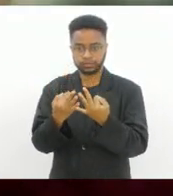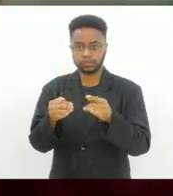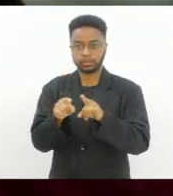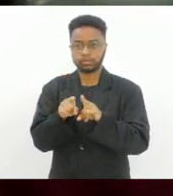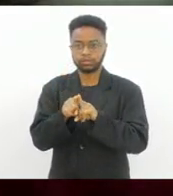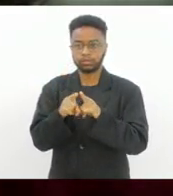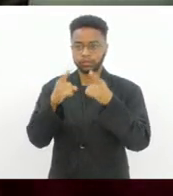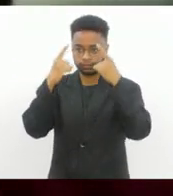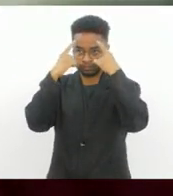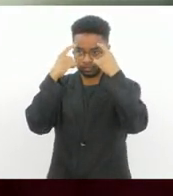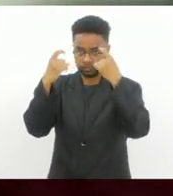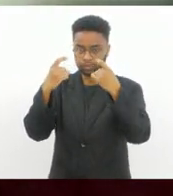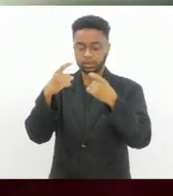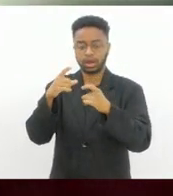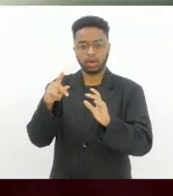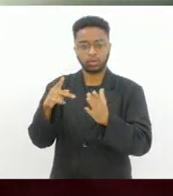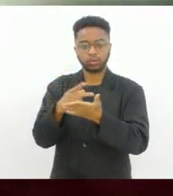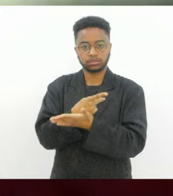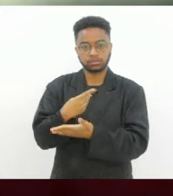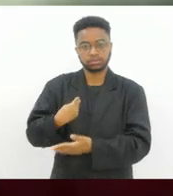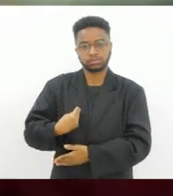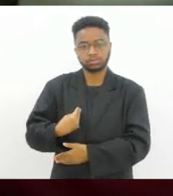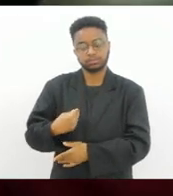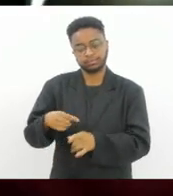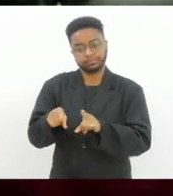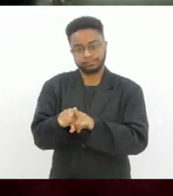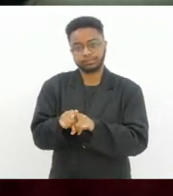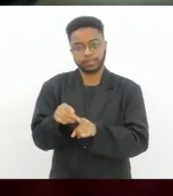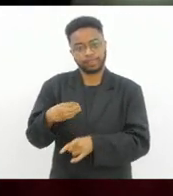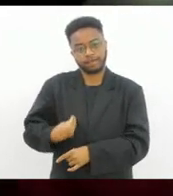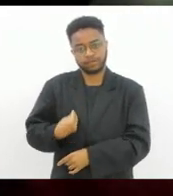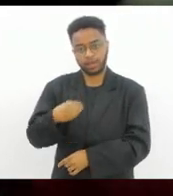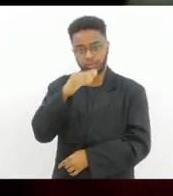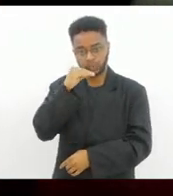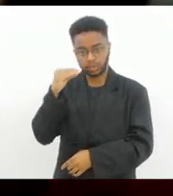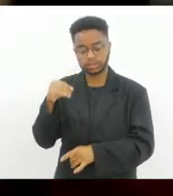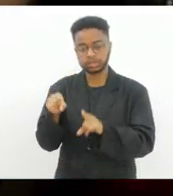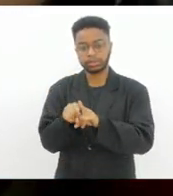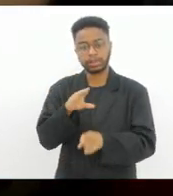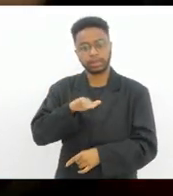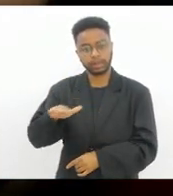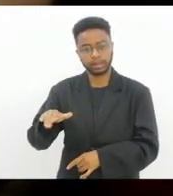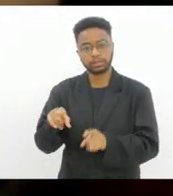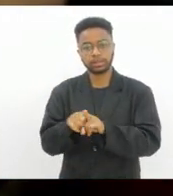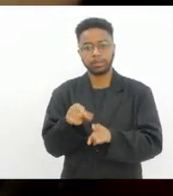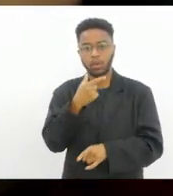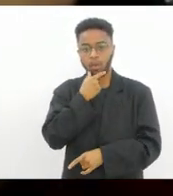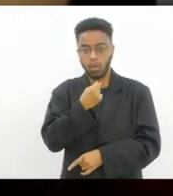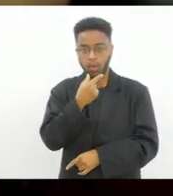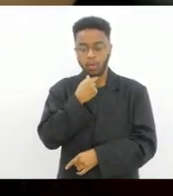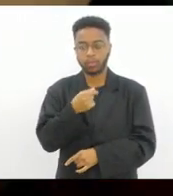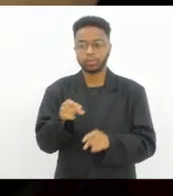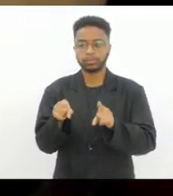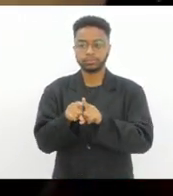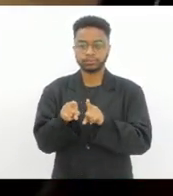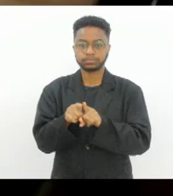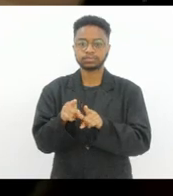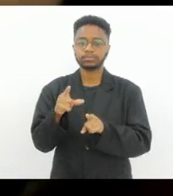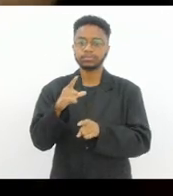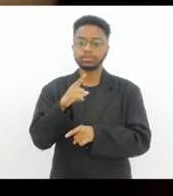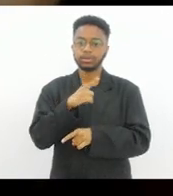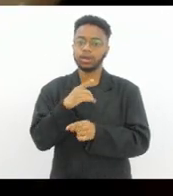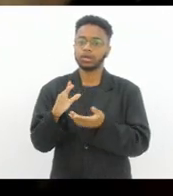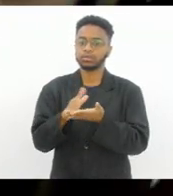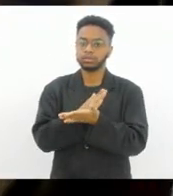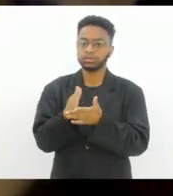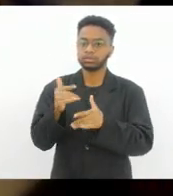que está presente na vida, infelizmente, de adolescentes e crianças, de homens, e também temos aqui alguns